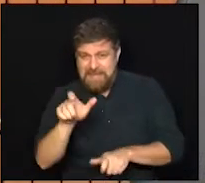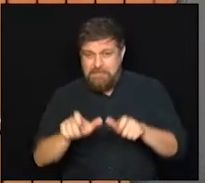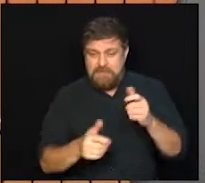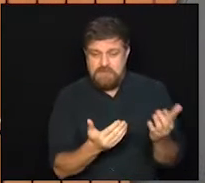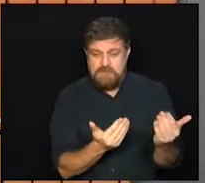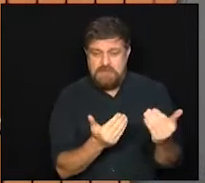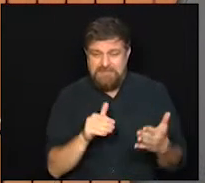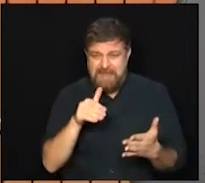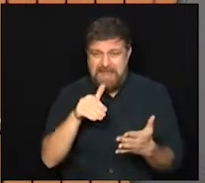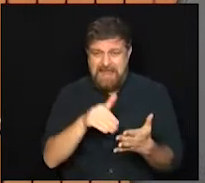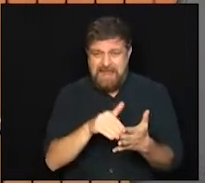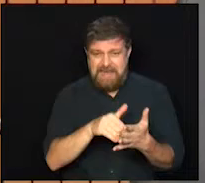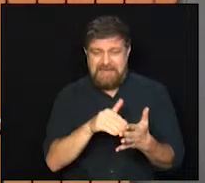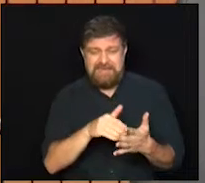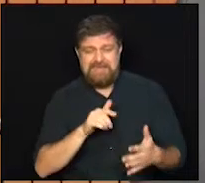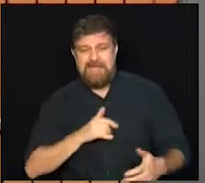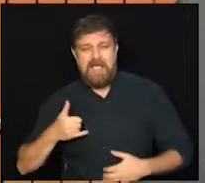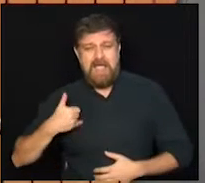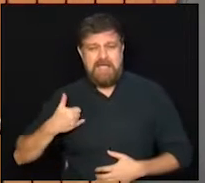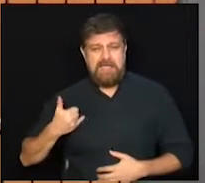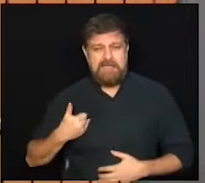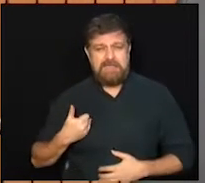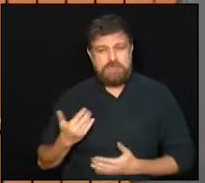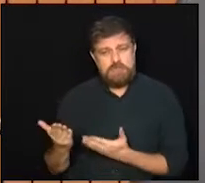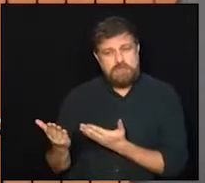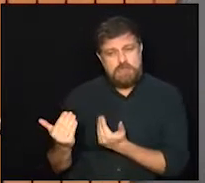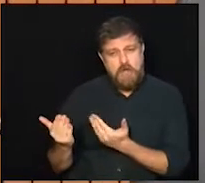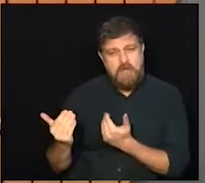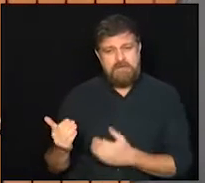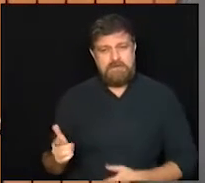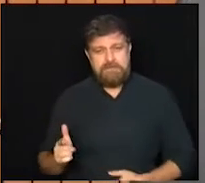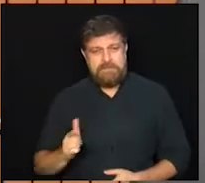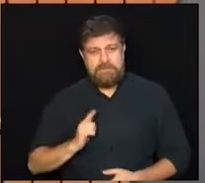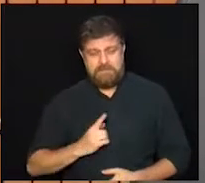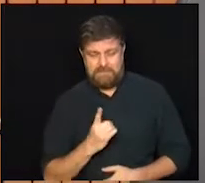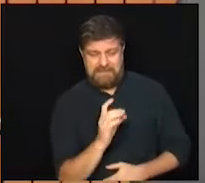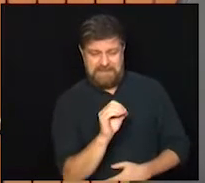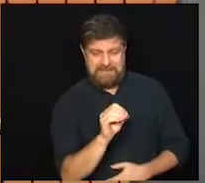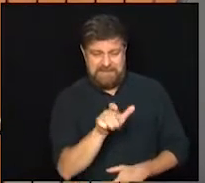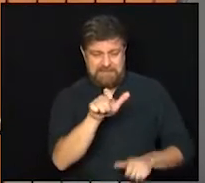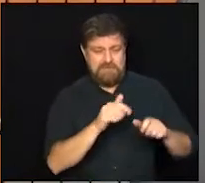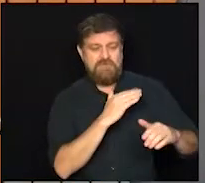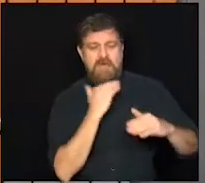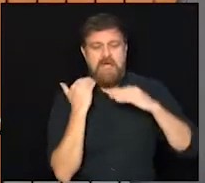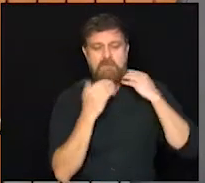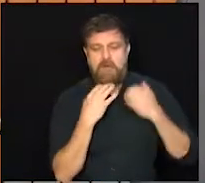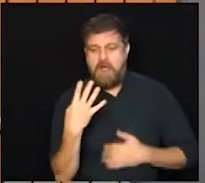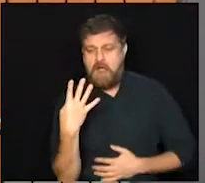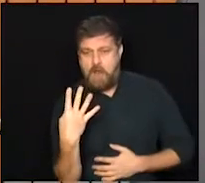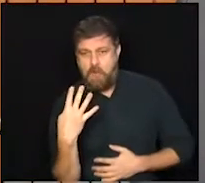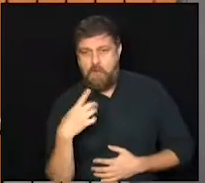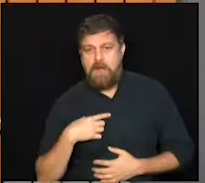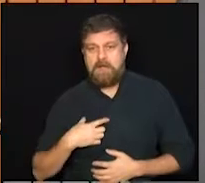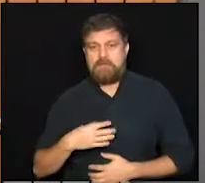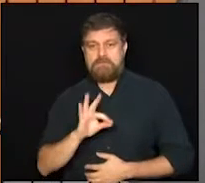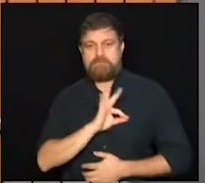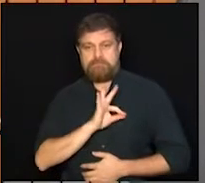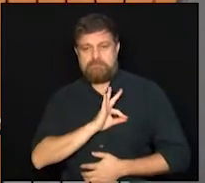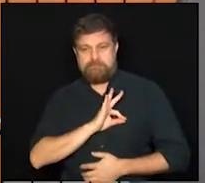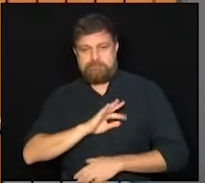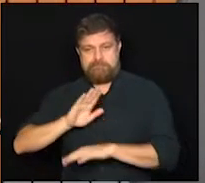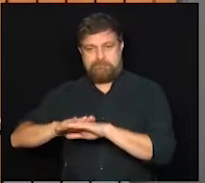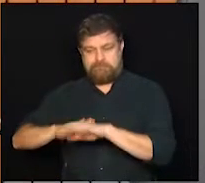a faixa etária dos 15 a 19, a cada 10 mortos, 4 são de autoria da polícia.